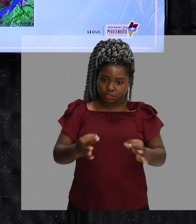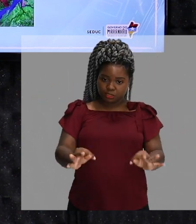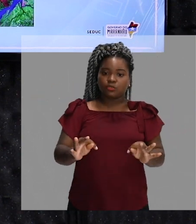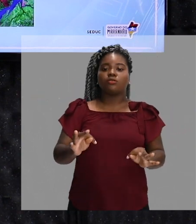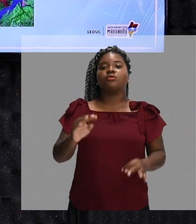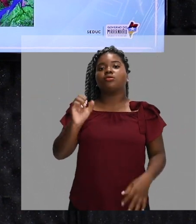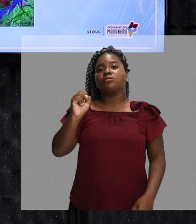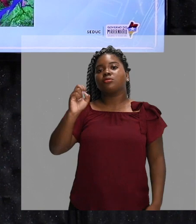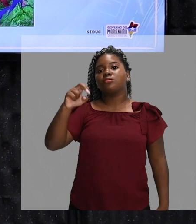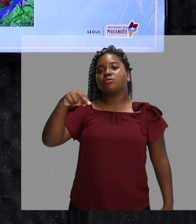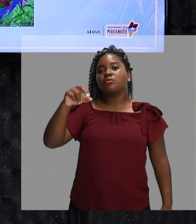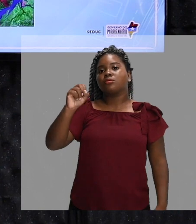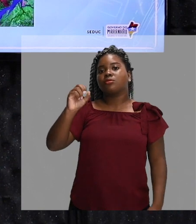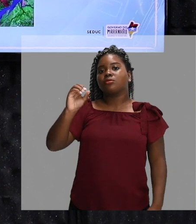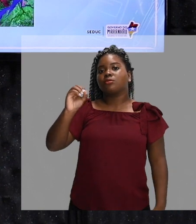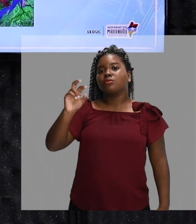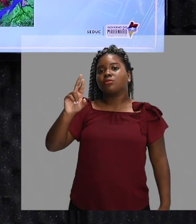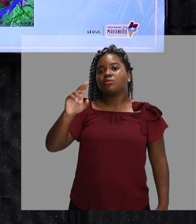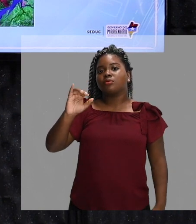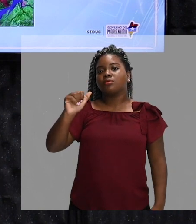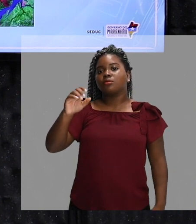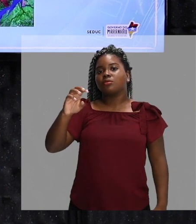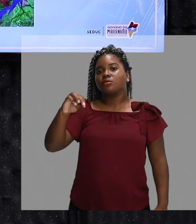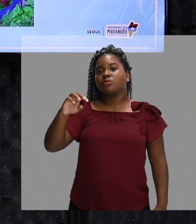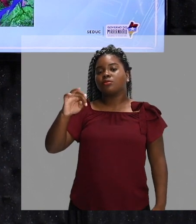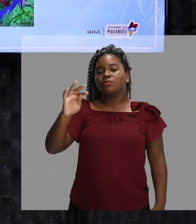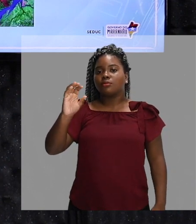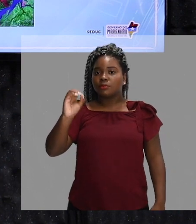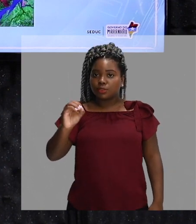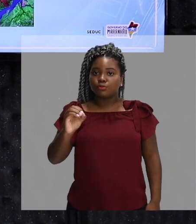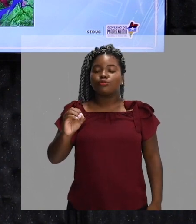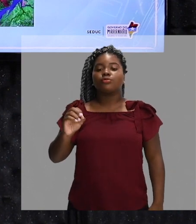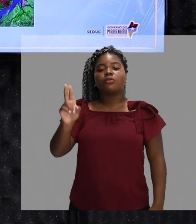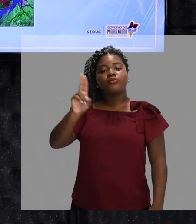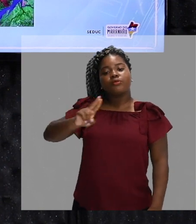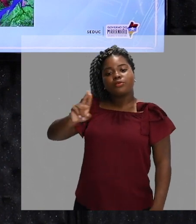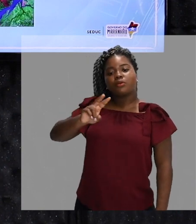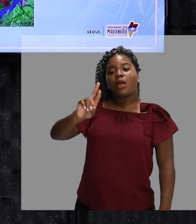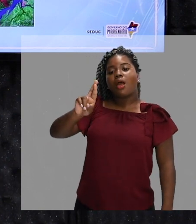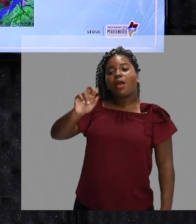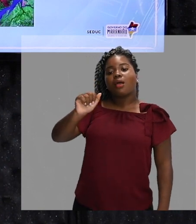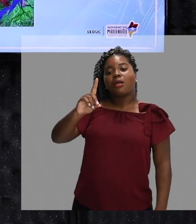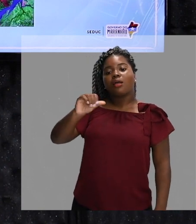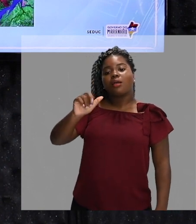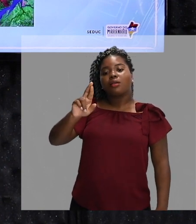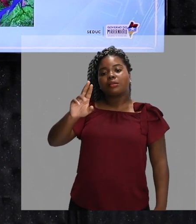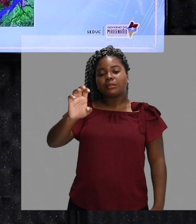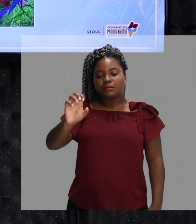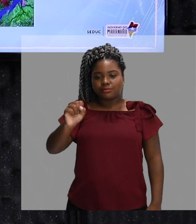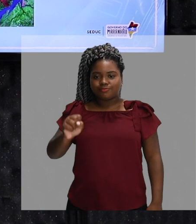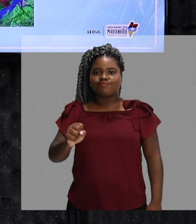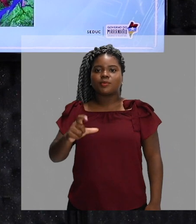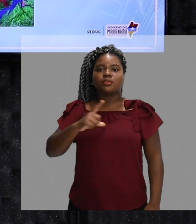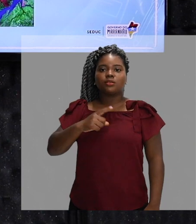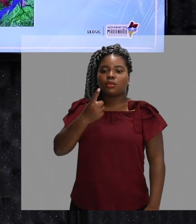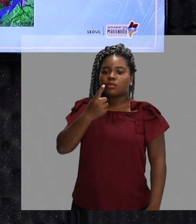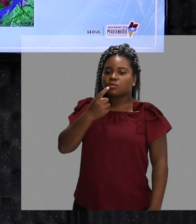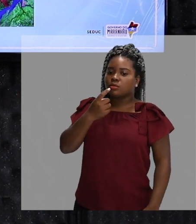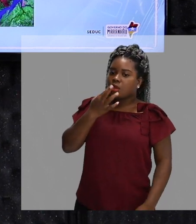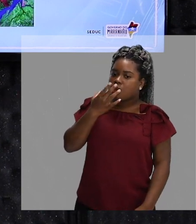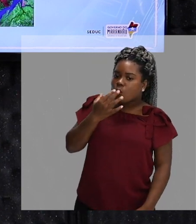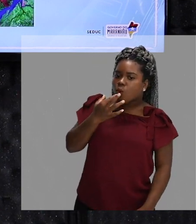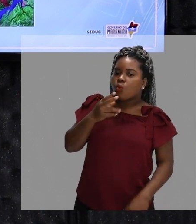sensoriamento remoto. Foram utilizados radares. As áreas em tons de verde são as áreas